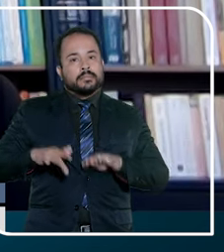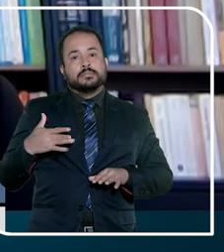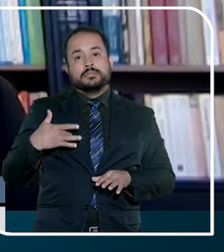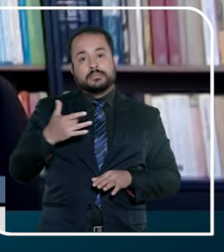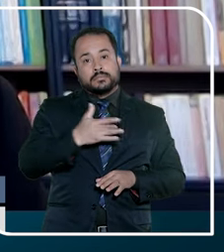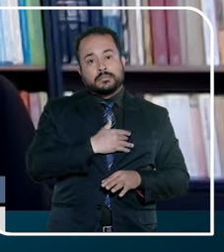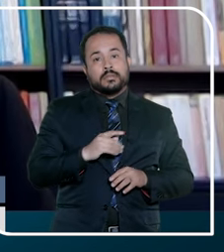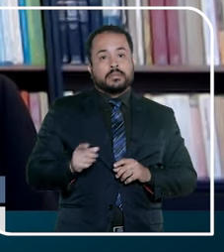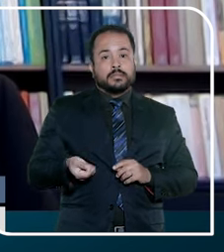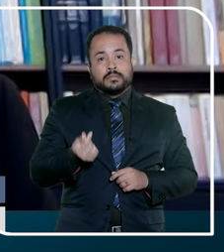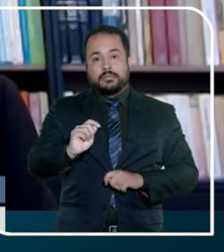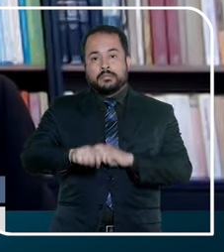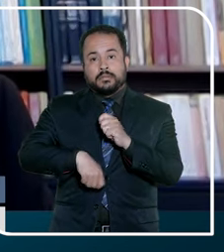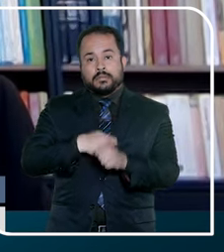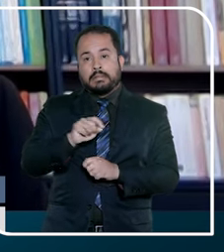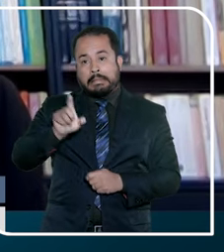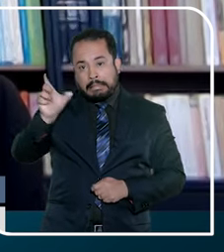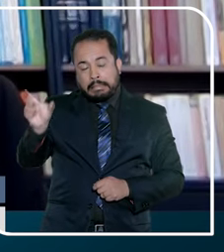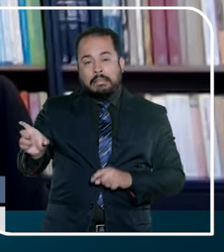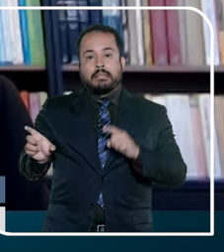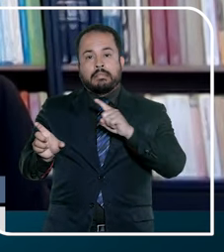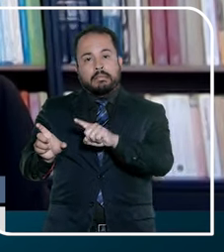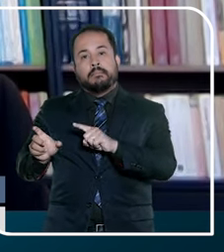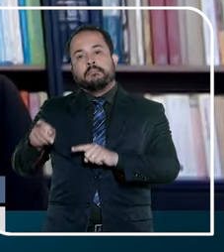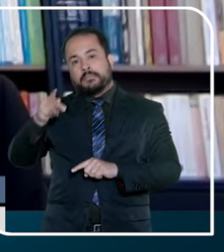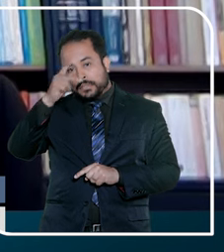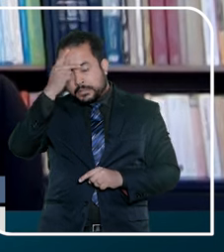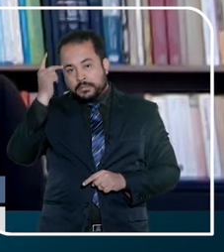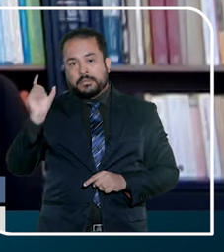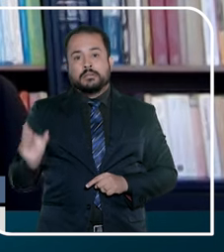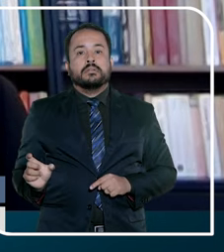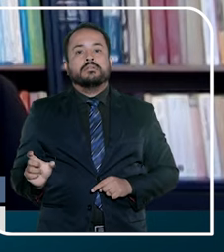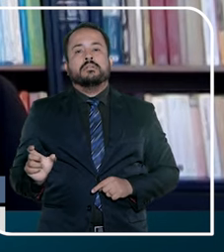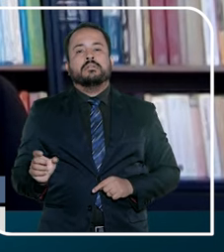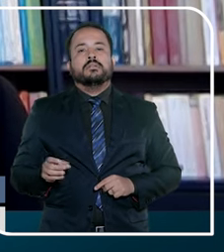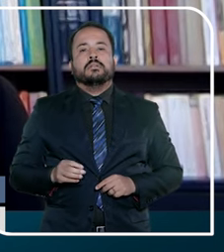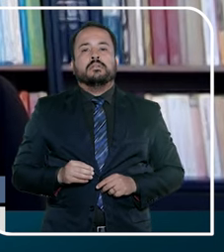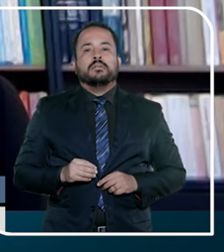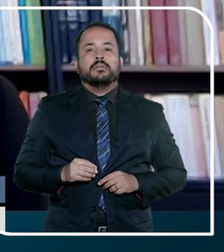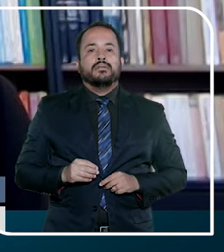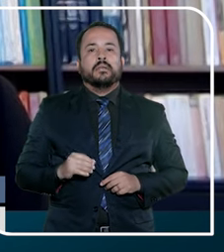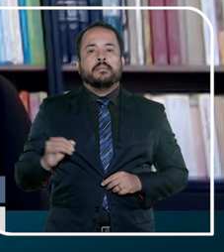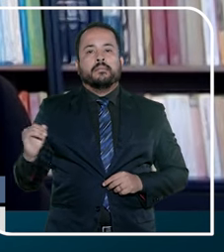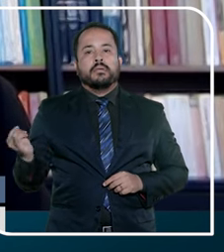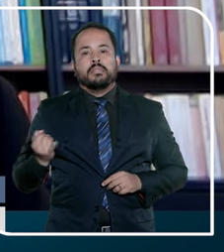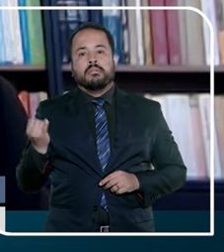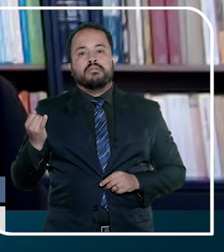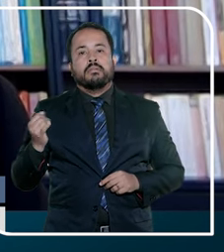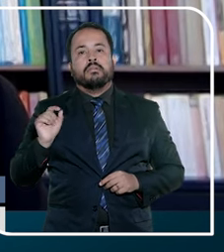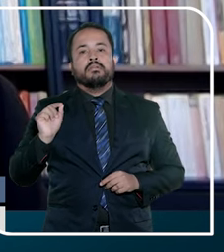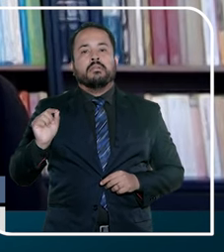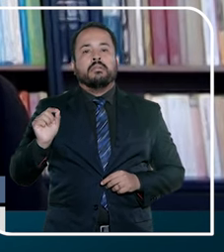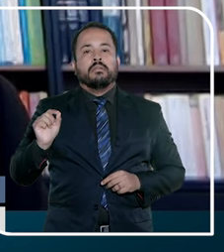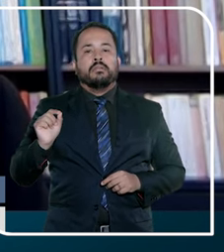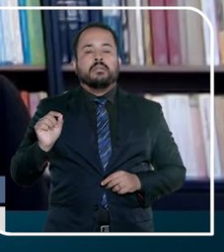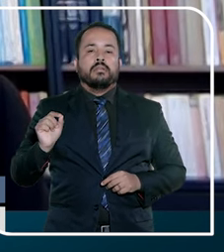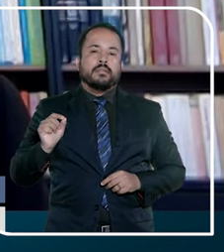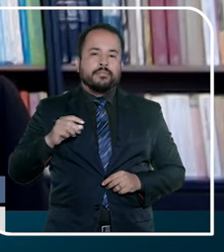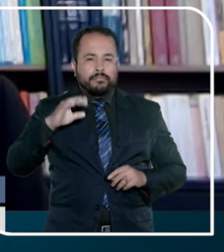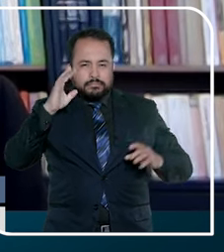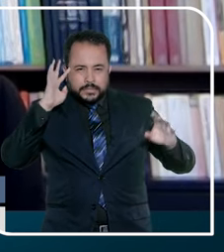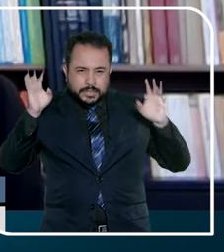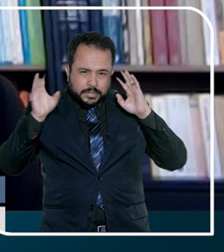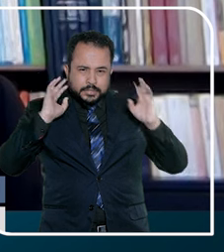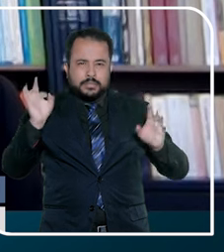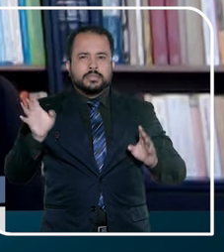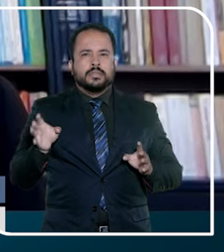daquela pessoa eh uma uma importação irregular no caso um contrabando de medicamento